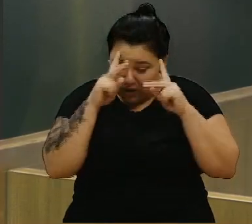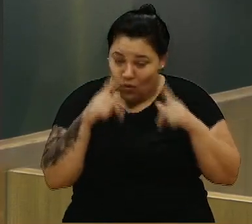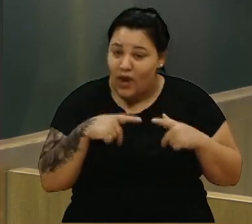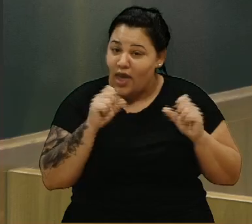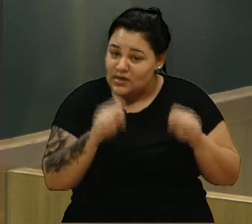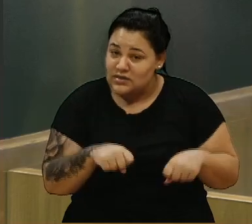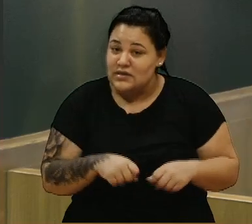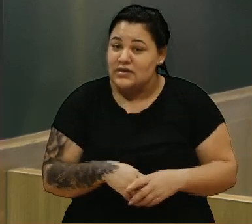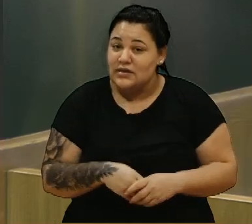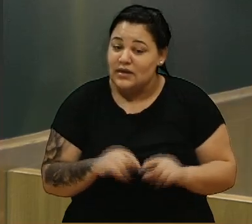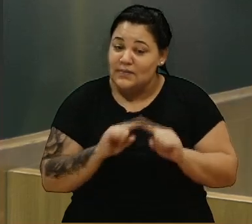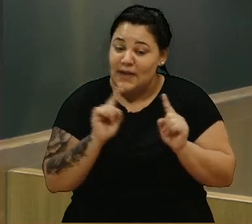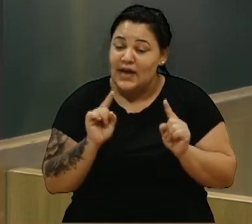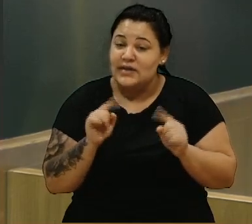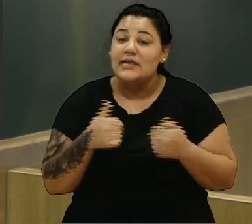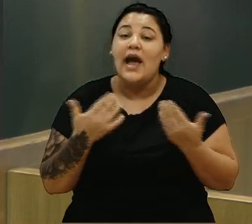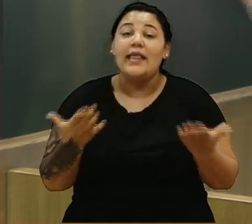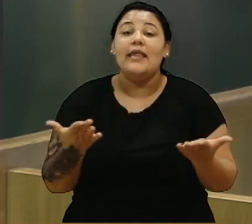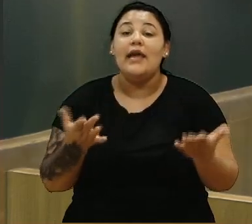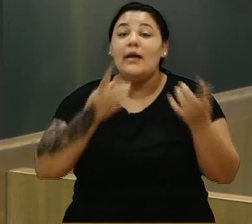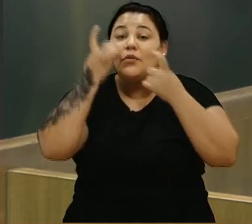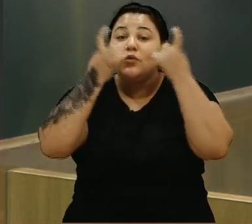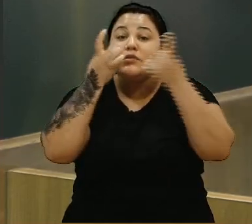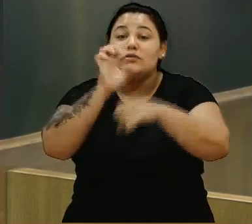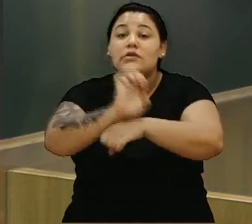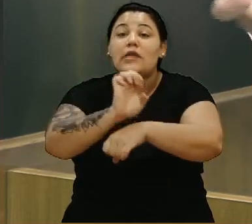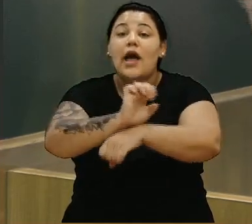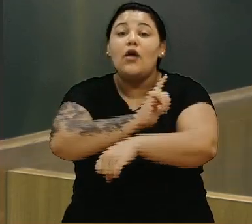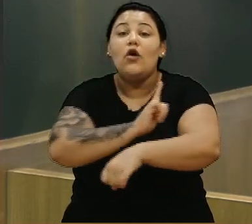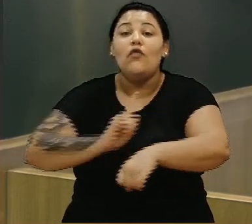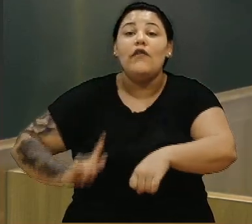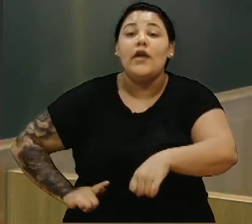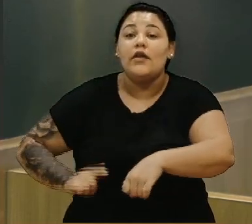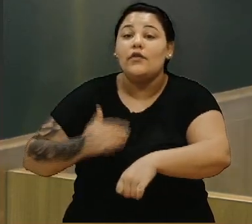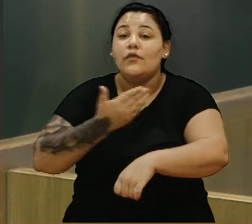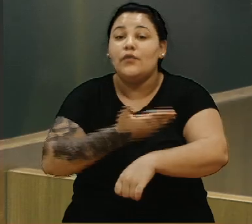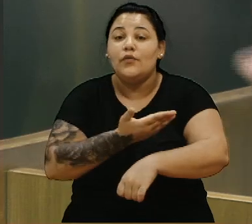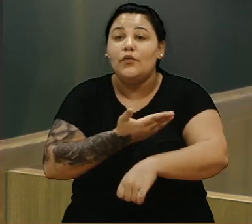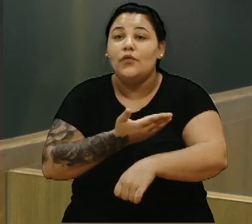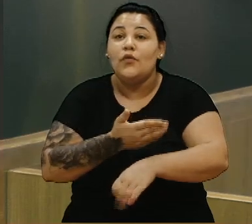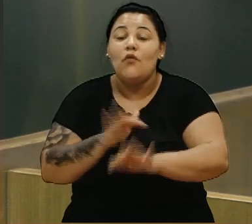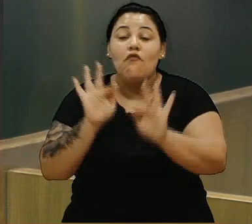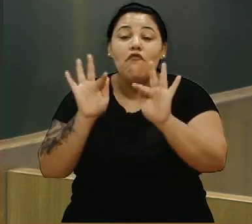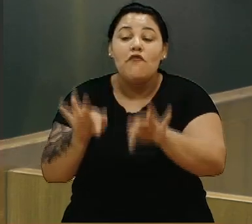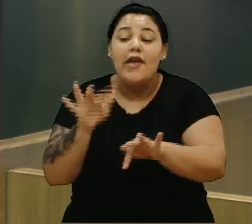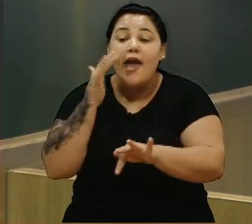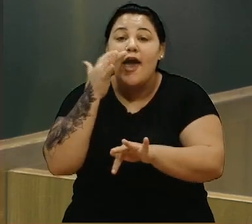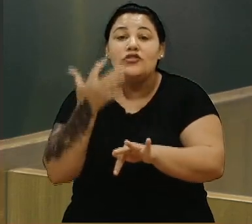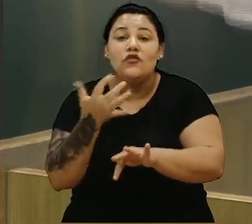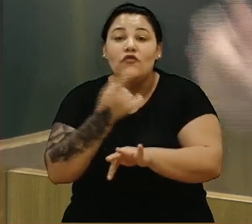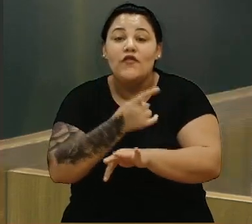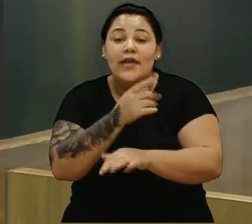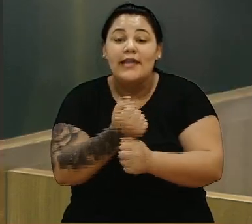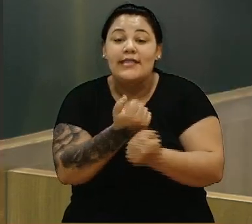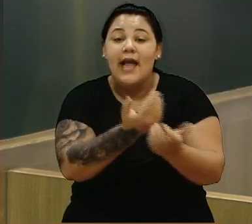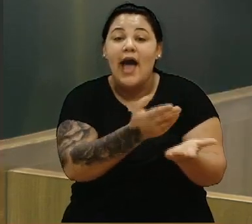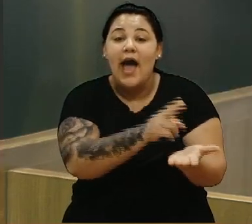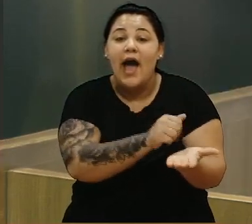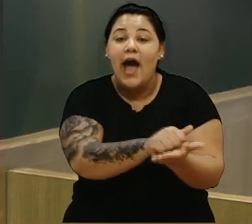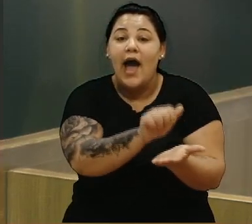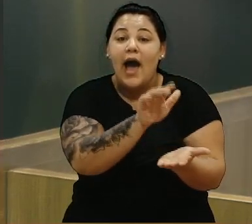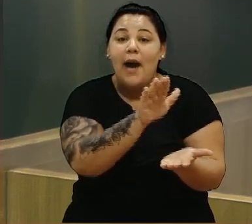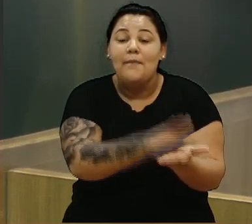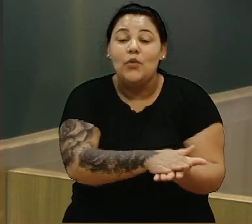Mas cadê a mesma preocupação do Estado, do governo, com sanar, com resolver ou então aplicar multa